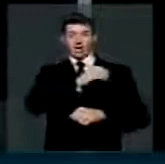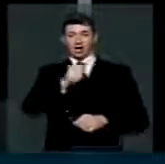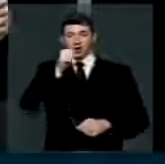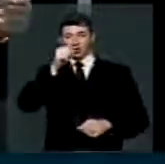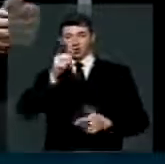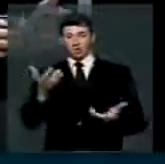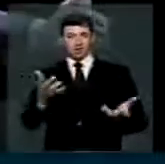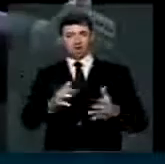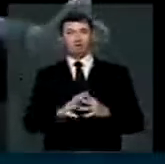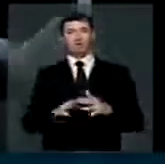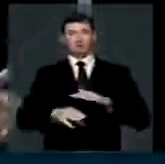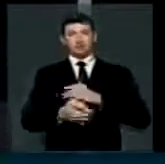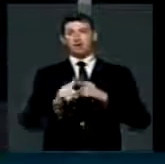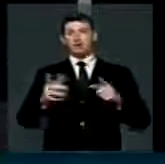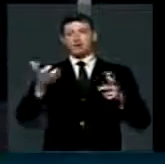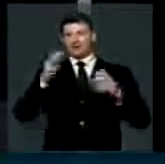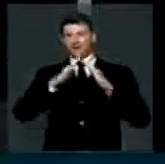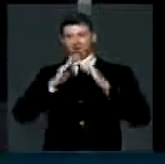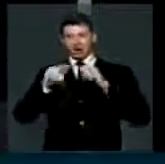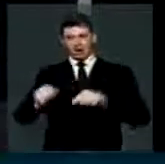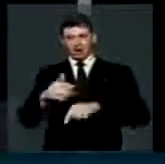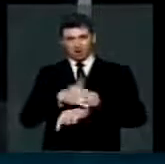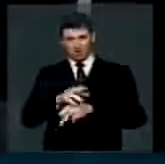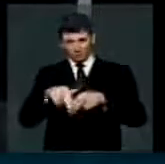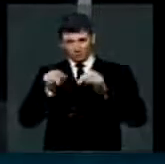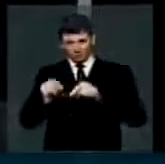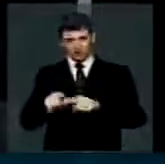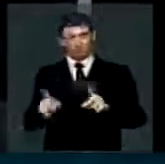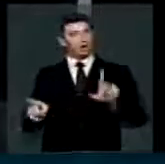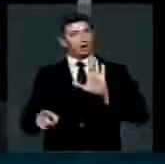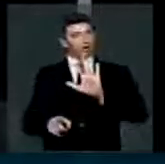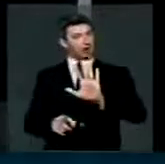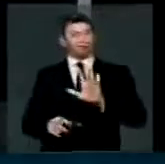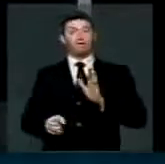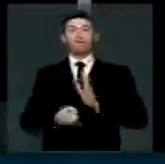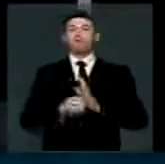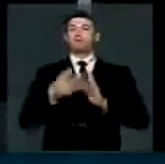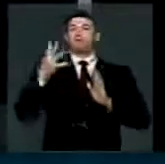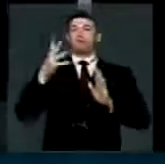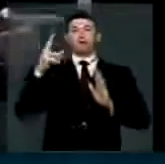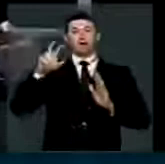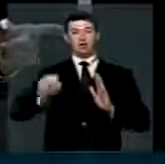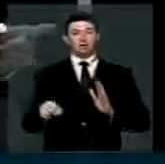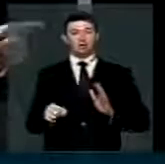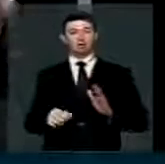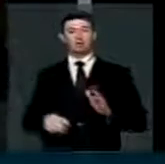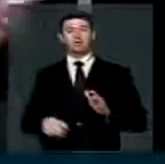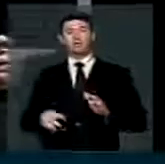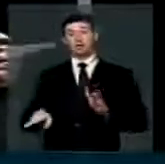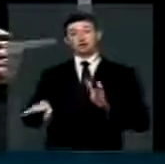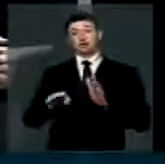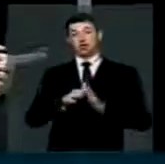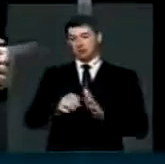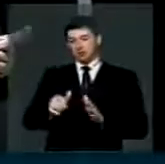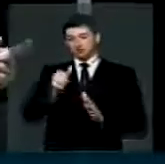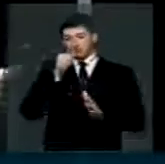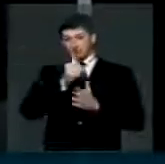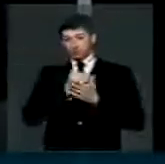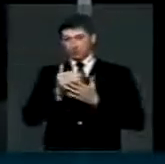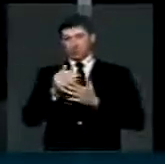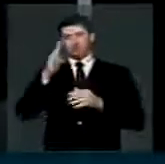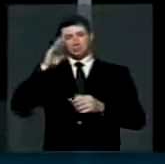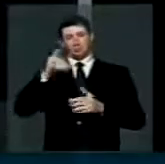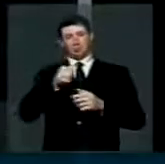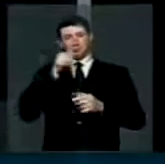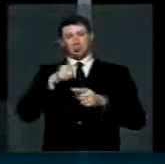e parece que quer viver na rua para isso, mas em muitos momentos ele vai para o álcool, principalmente para o álcool, porque